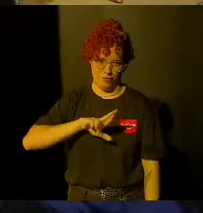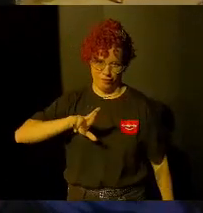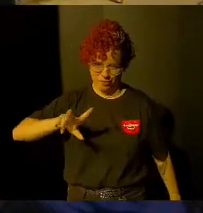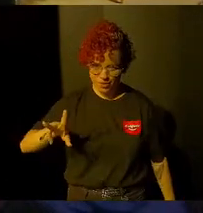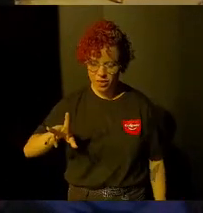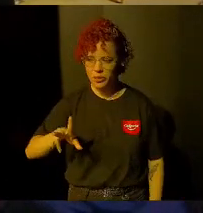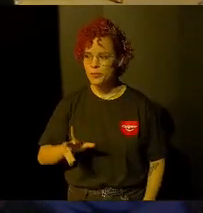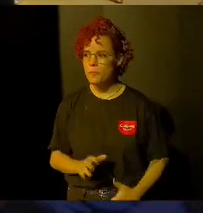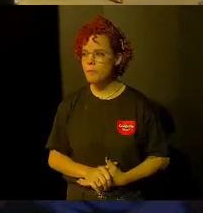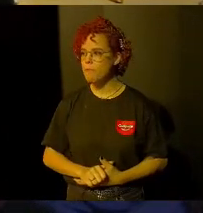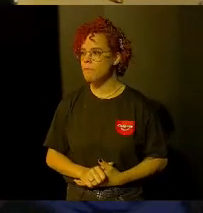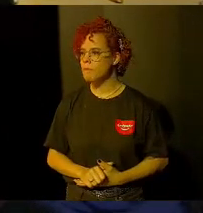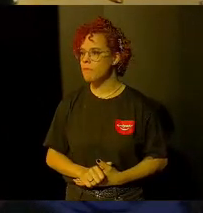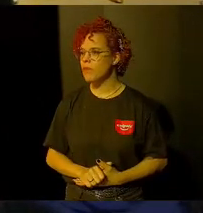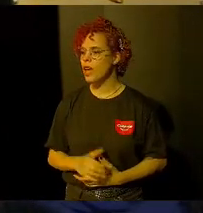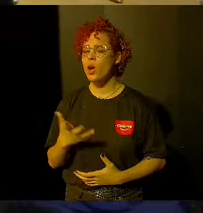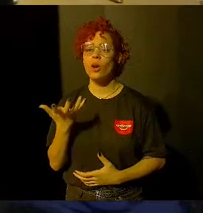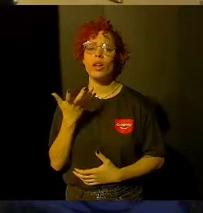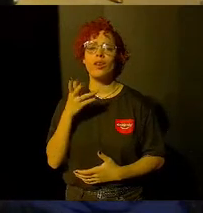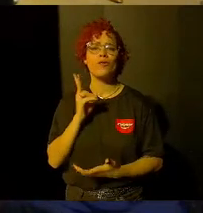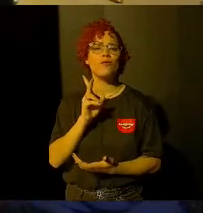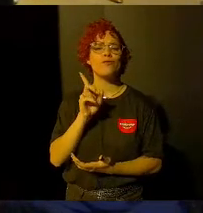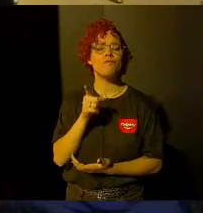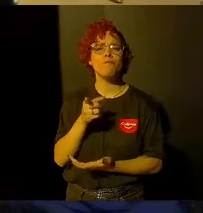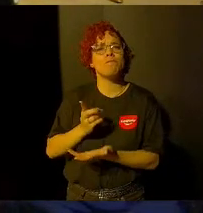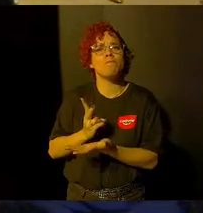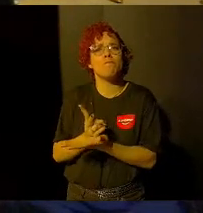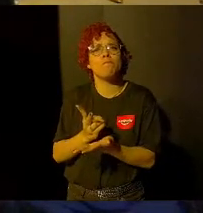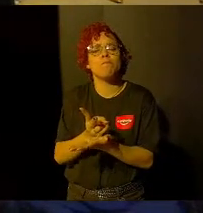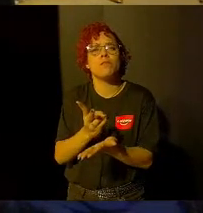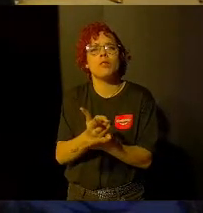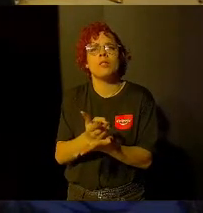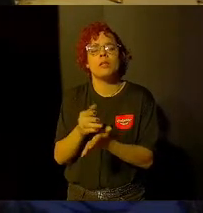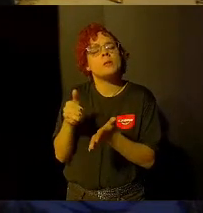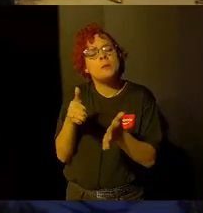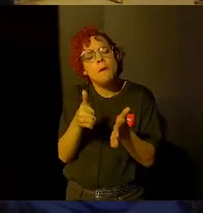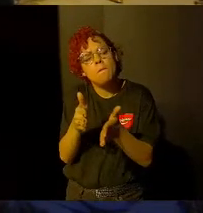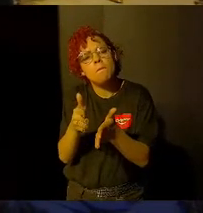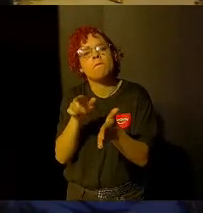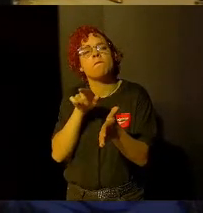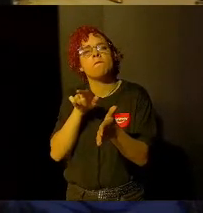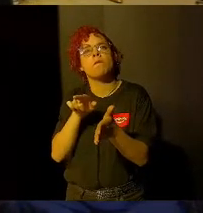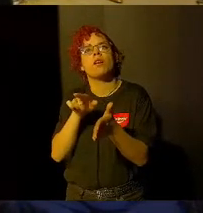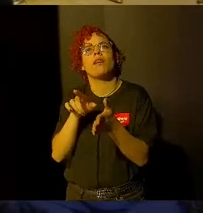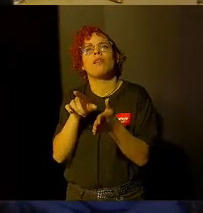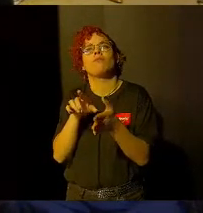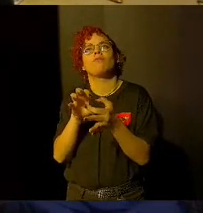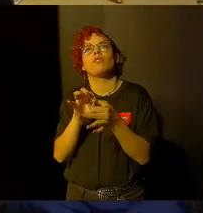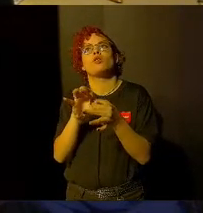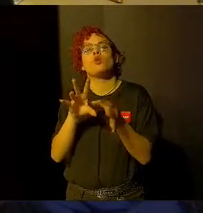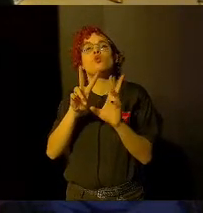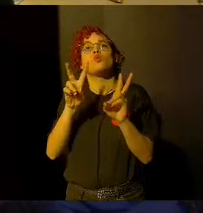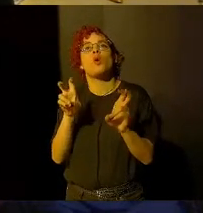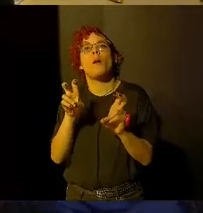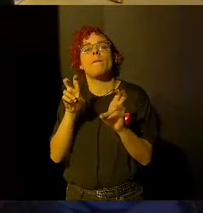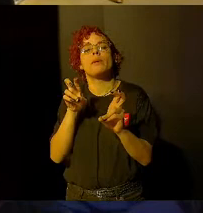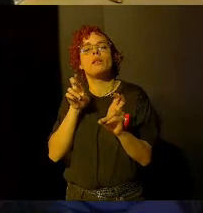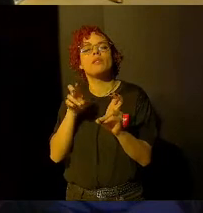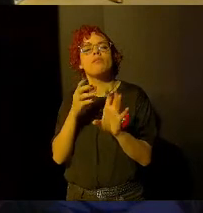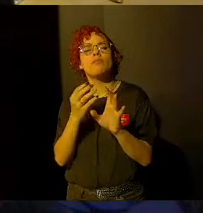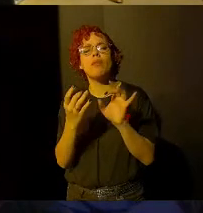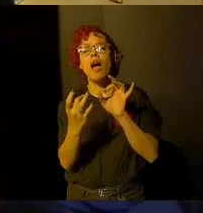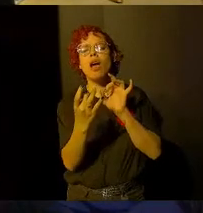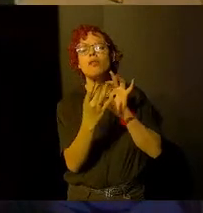previsão Então queria que você continuasse um pouco esse caminho que o Felipe puxou sobre essa questão do